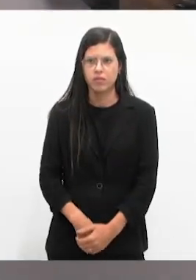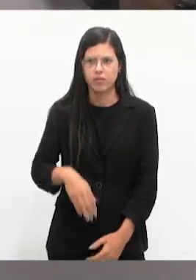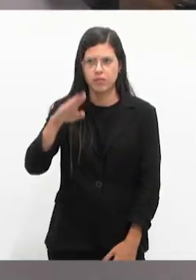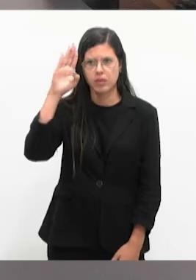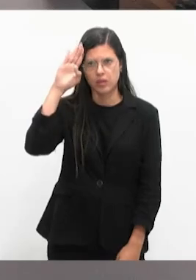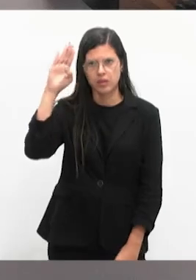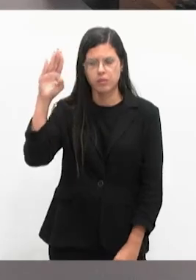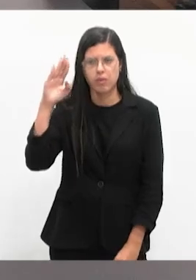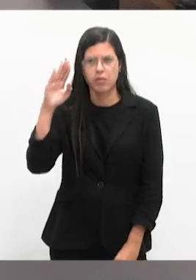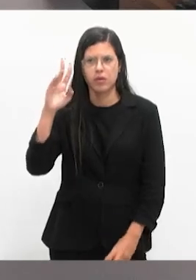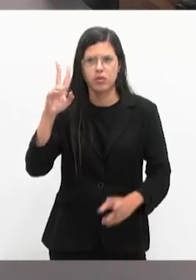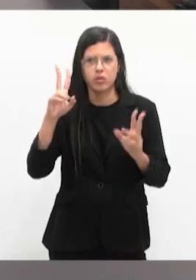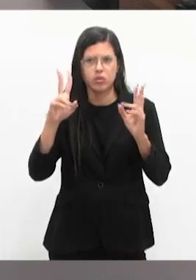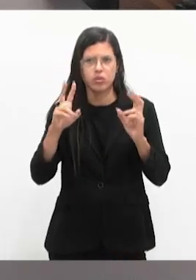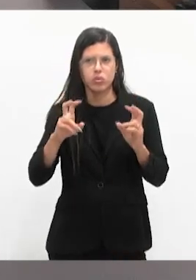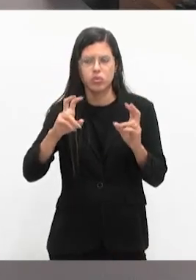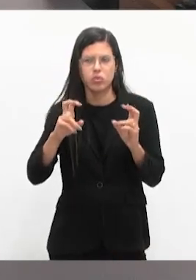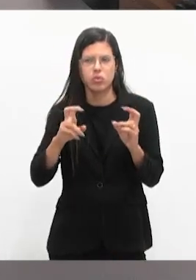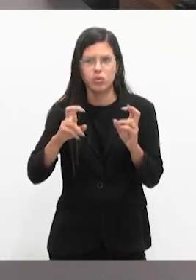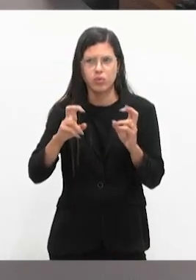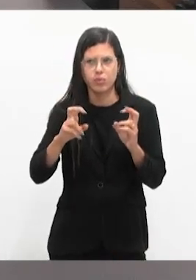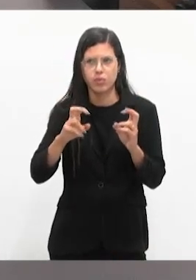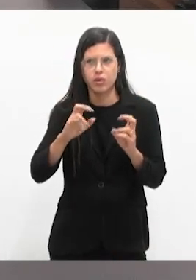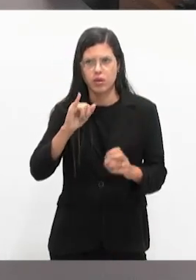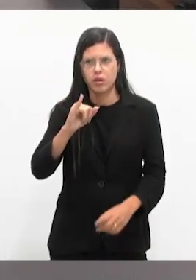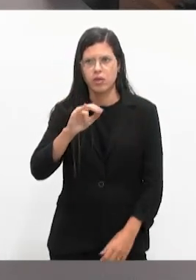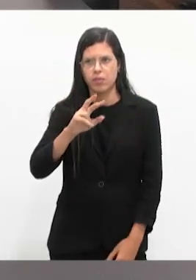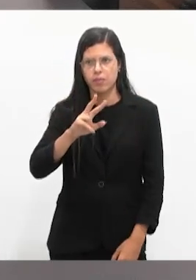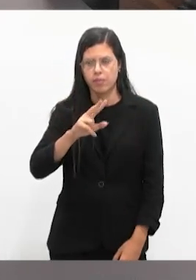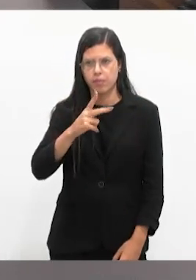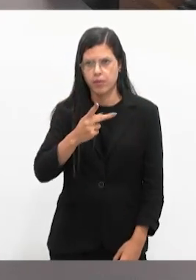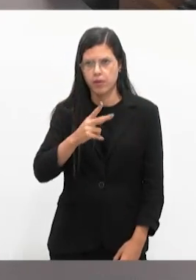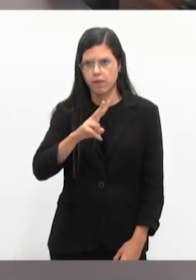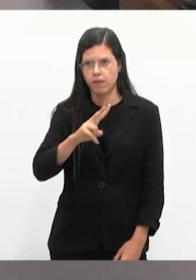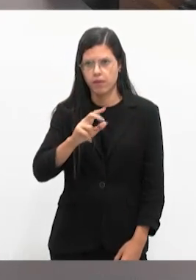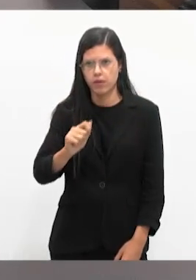aí do IPVA.